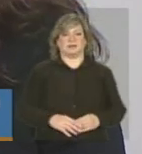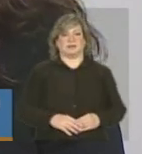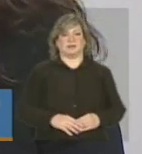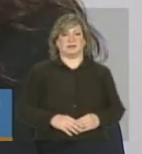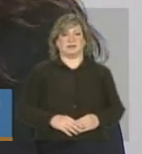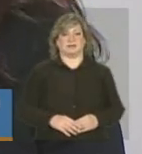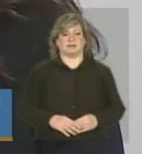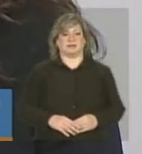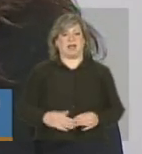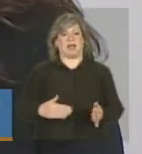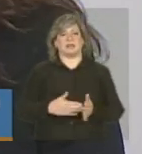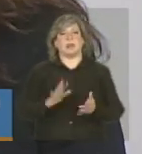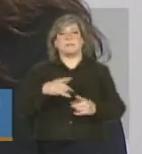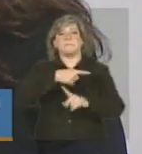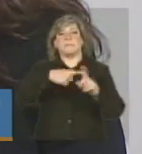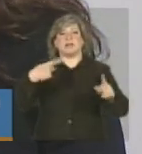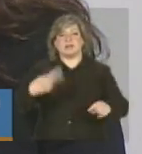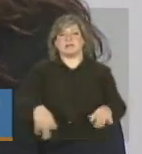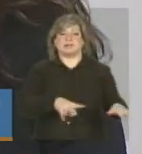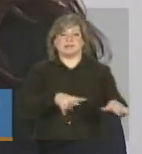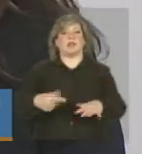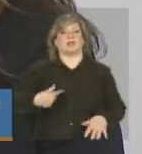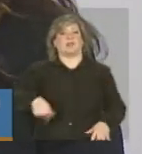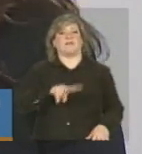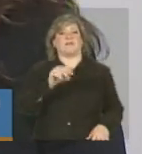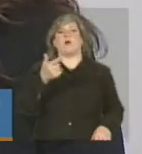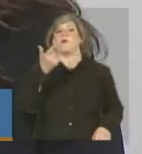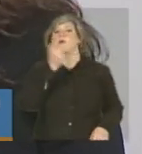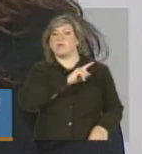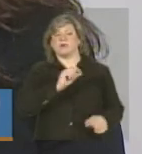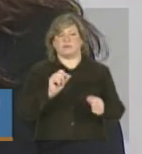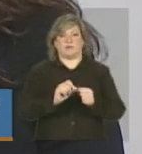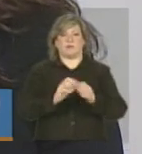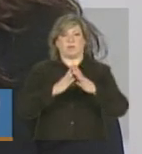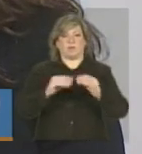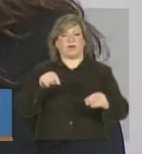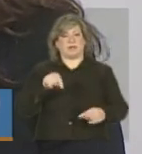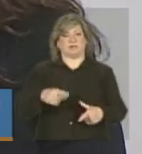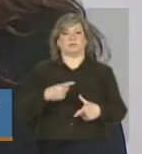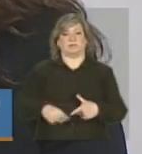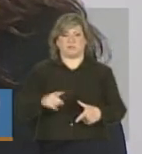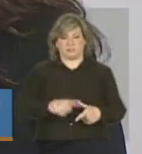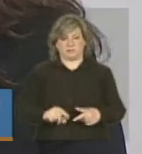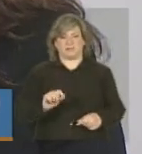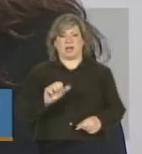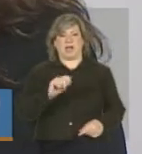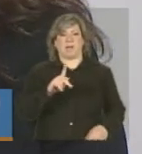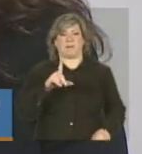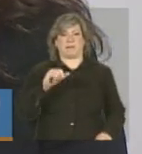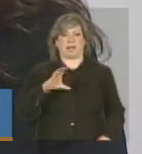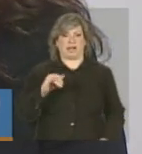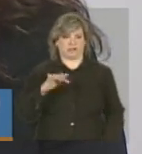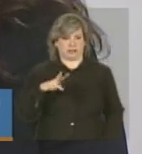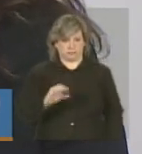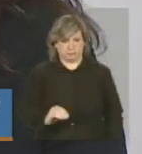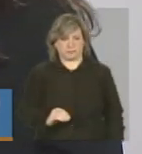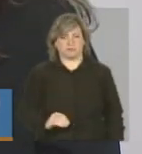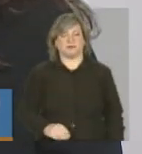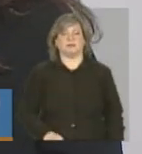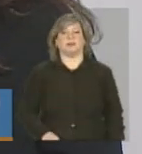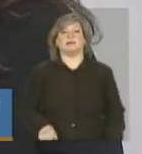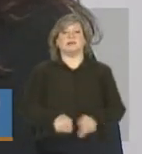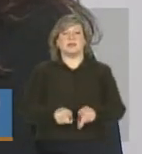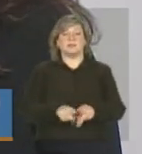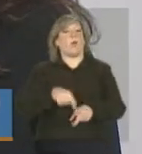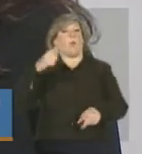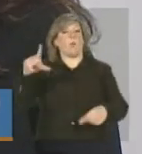no máximo no meio dessa semana, a gente vai conseguir resolver isso no aplicativo. E outra